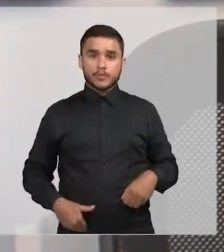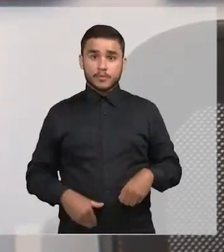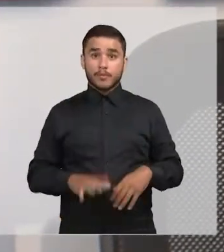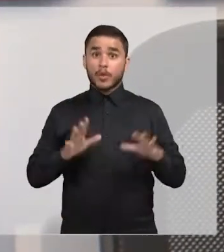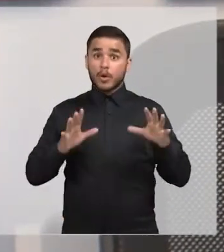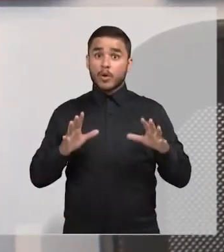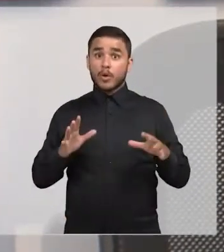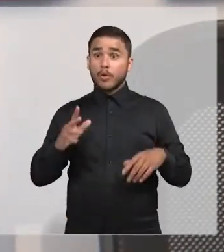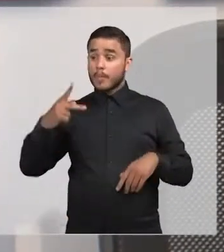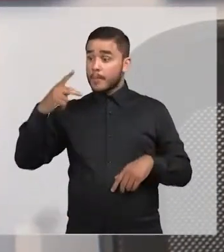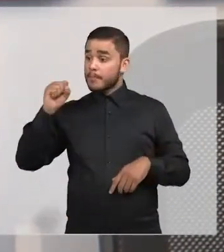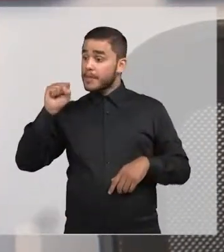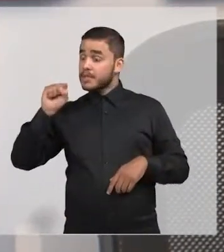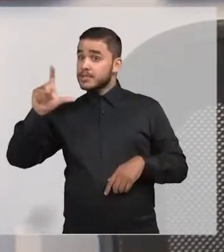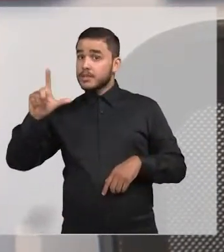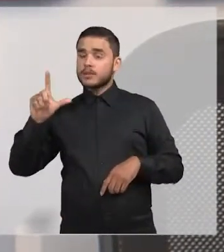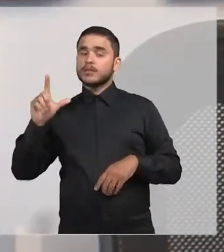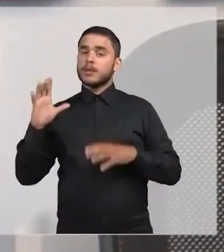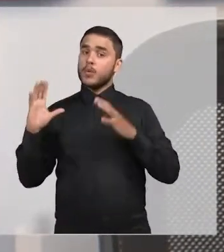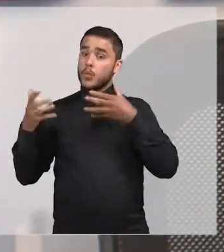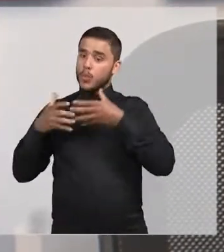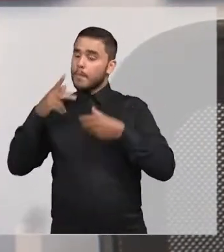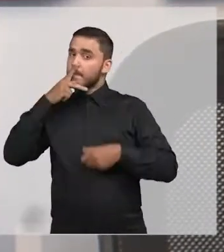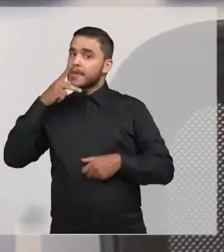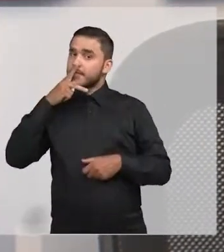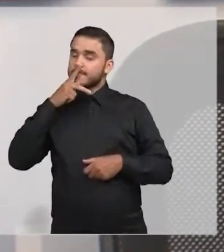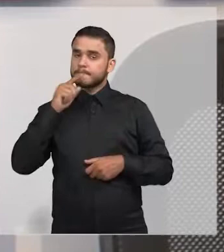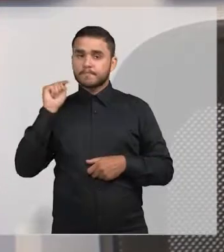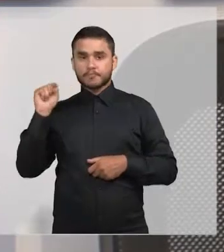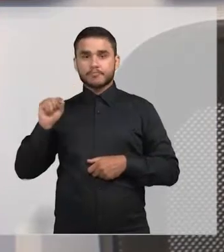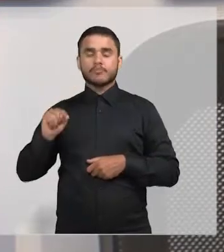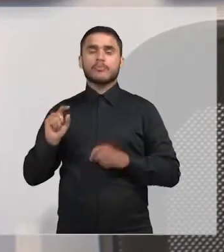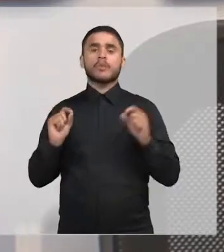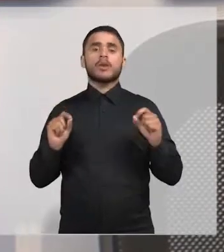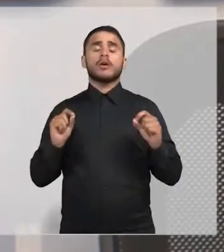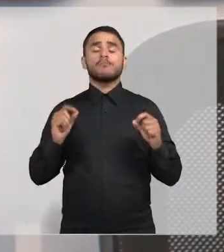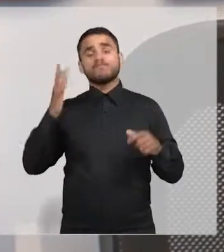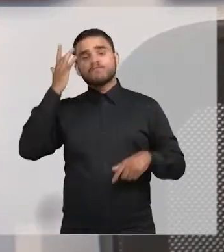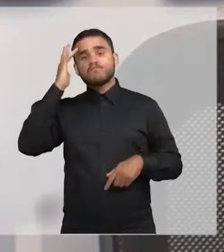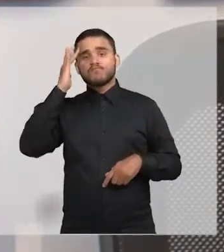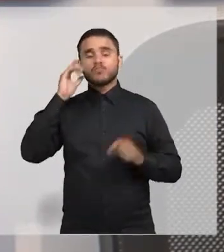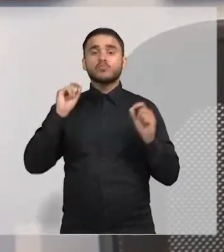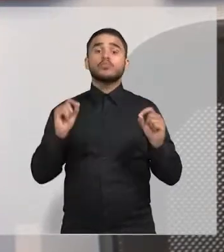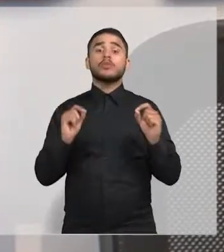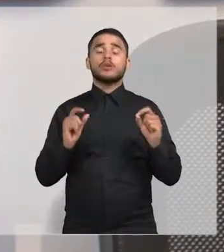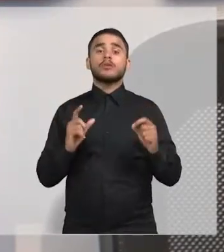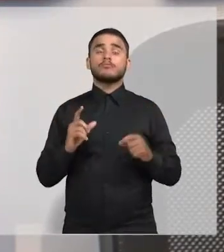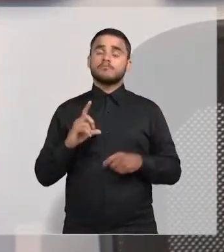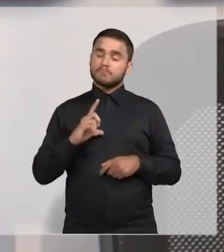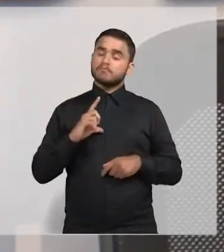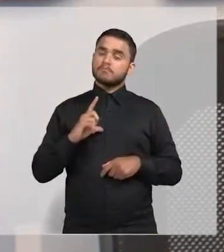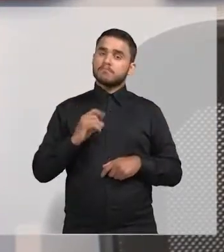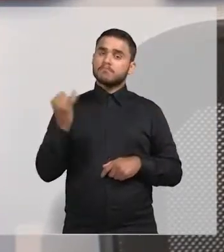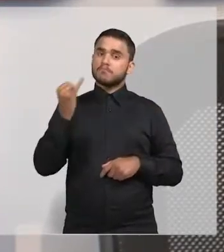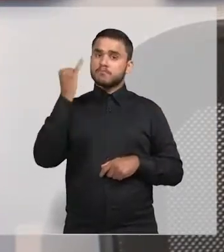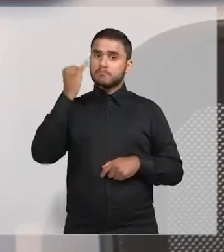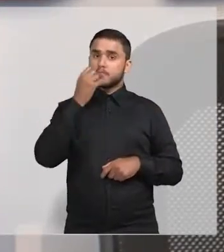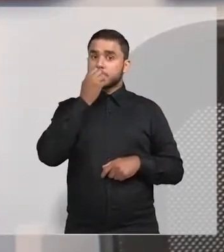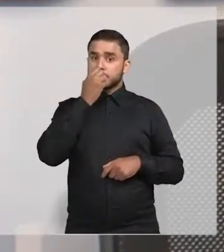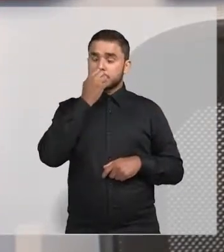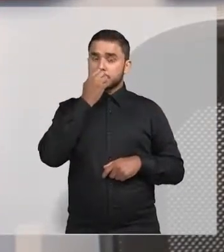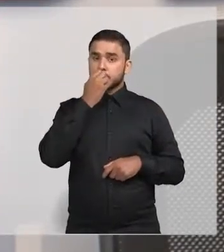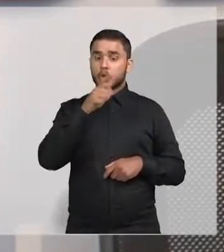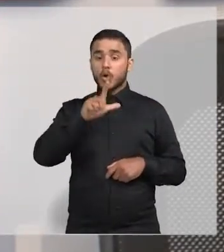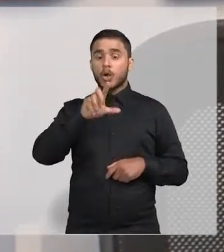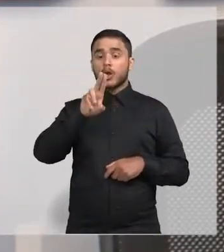Brasileiro, depois das eleições, chegou à seguinte conclusão. Foi importante a onda lulista no Nordeste